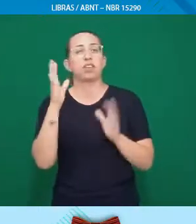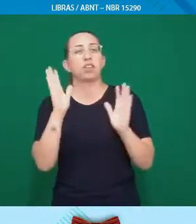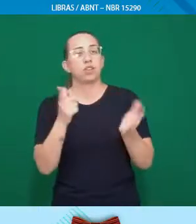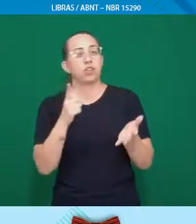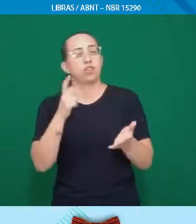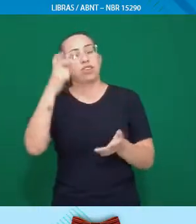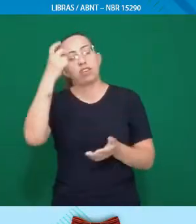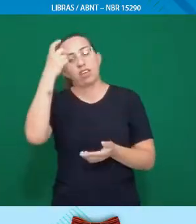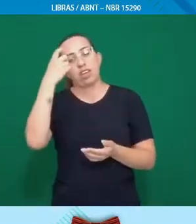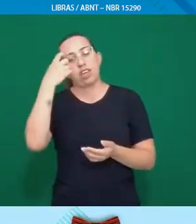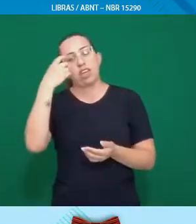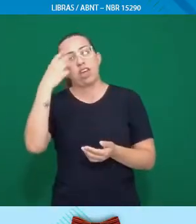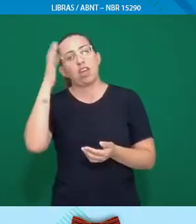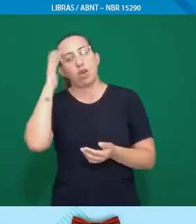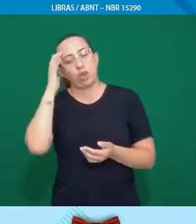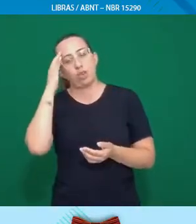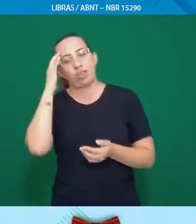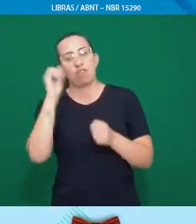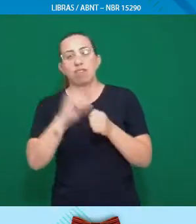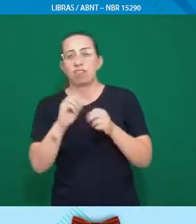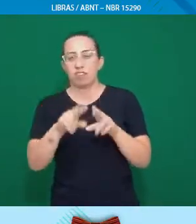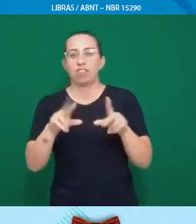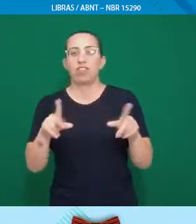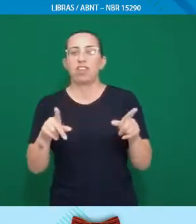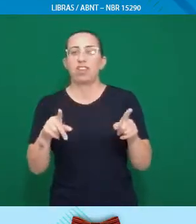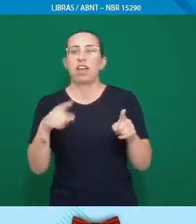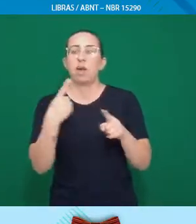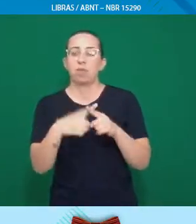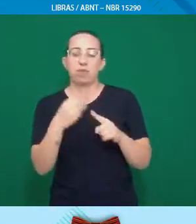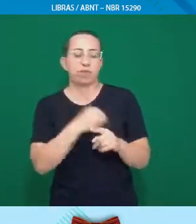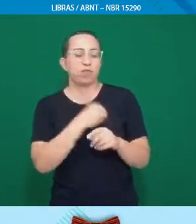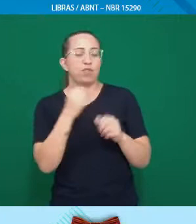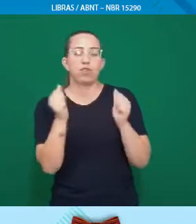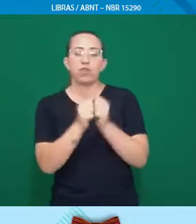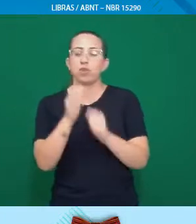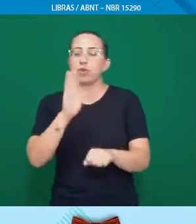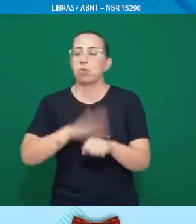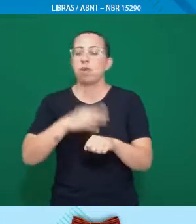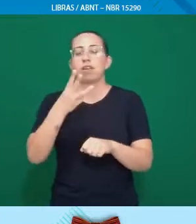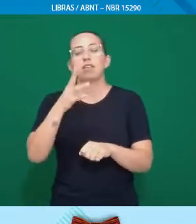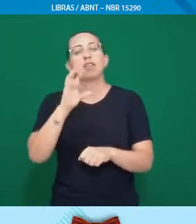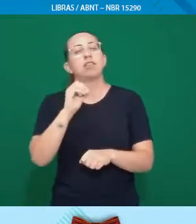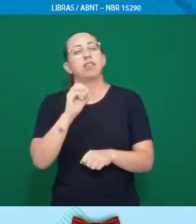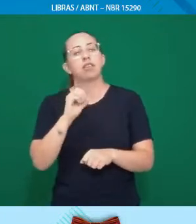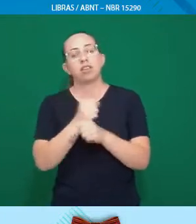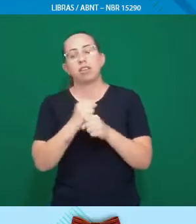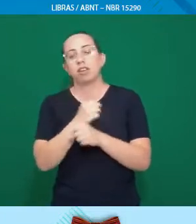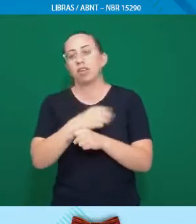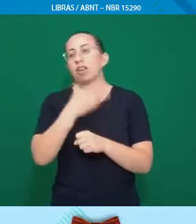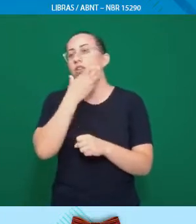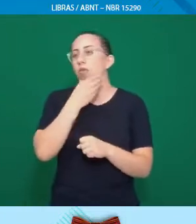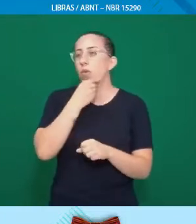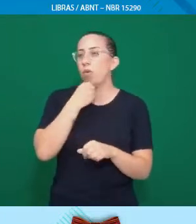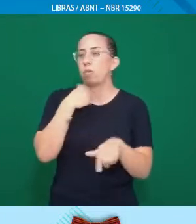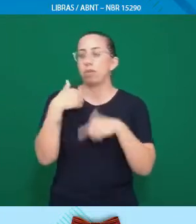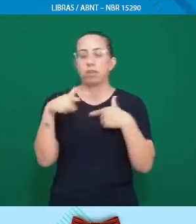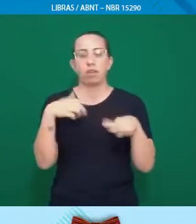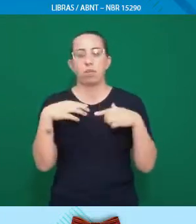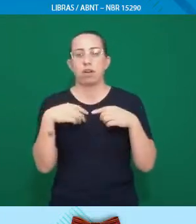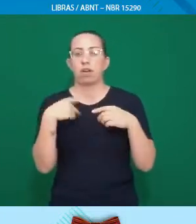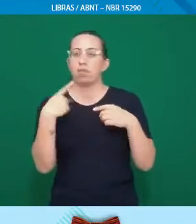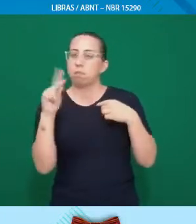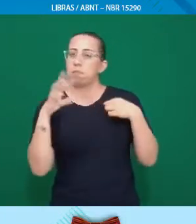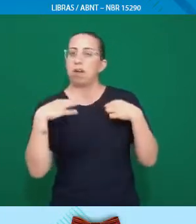hoje eu sei fazer alguma coisa fui porque eu convivi por mais de 30 anos um homem que se dedicar você doar a